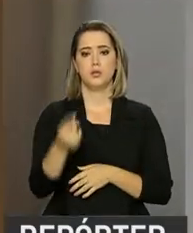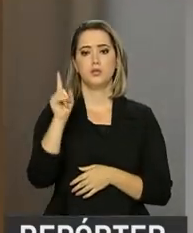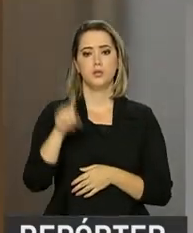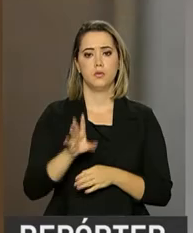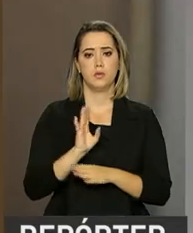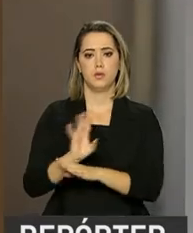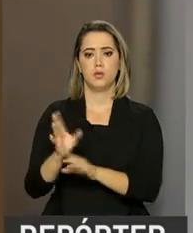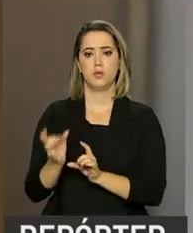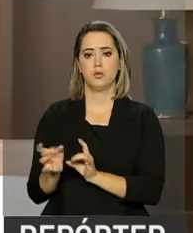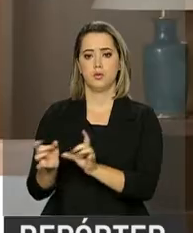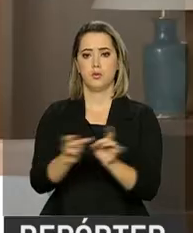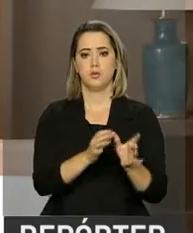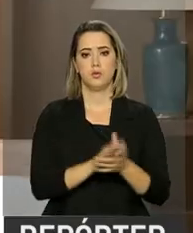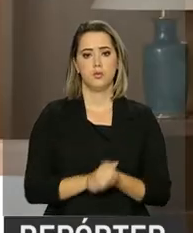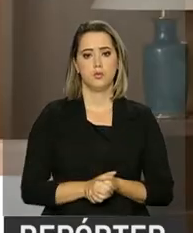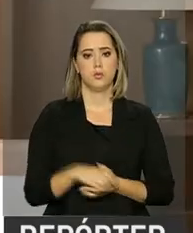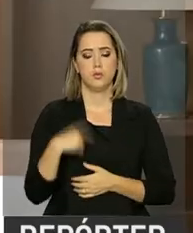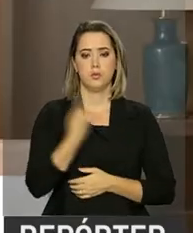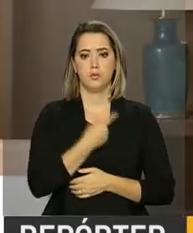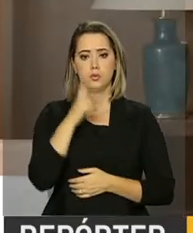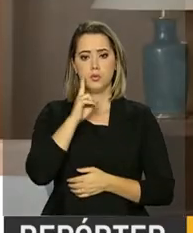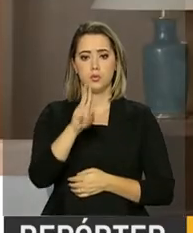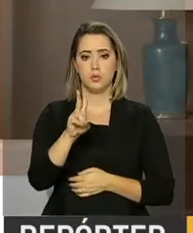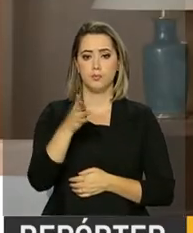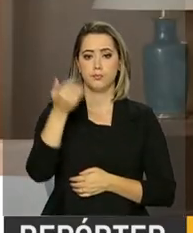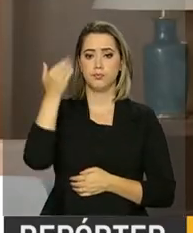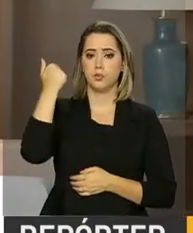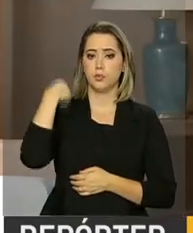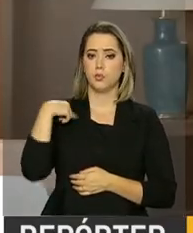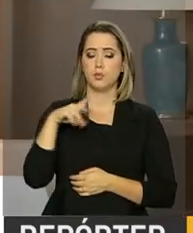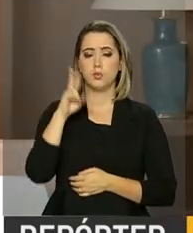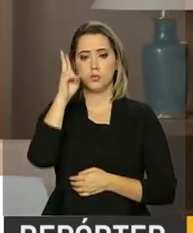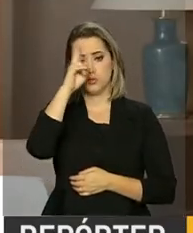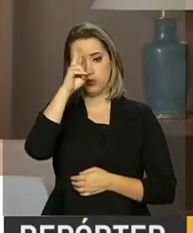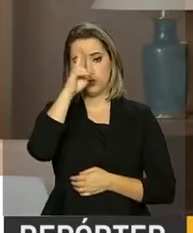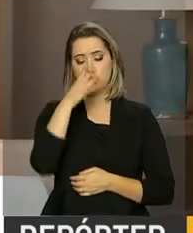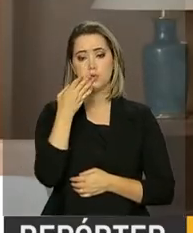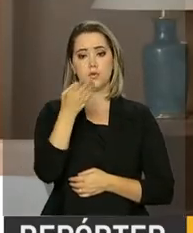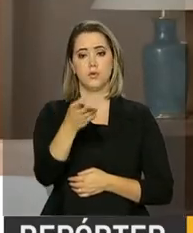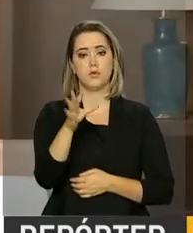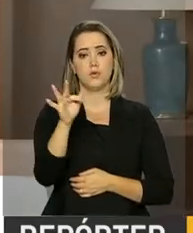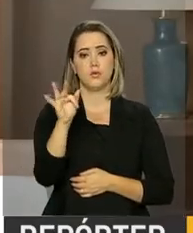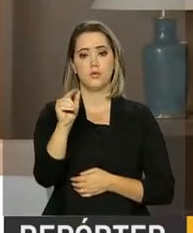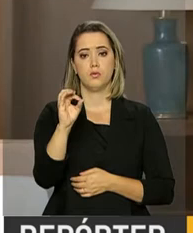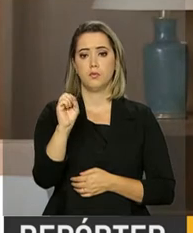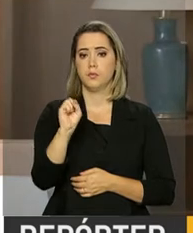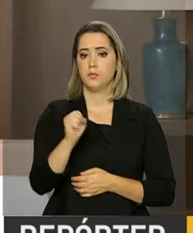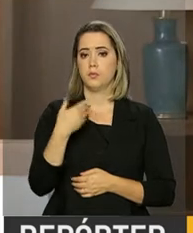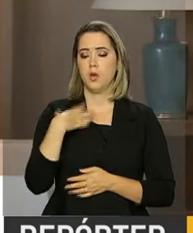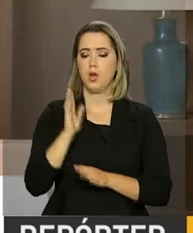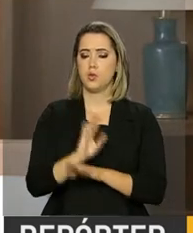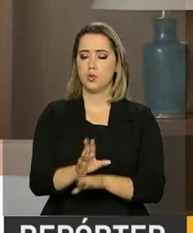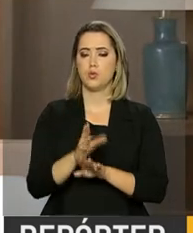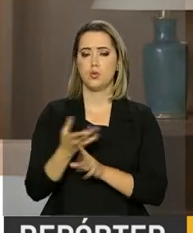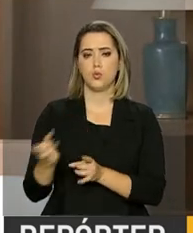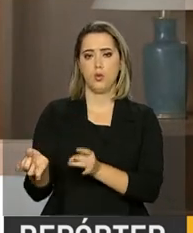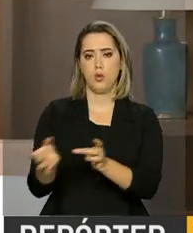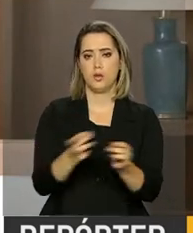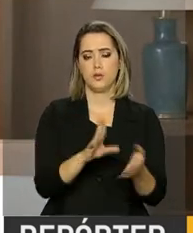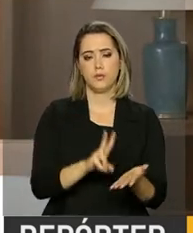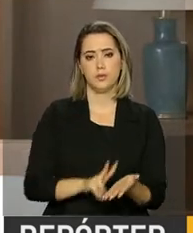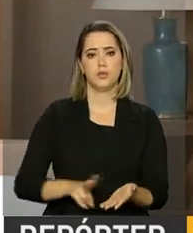nas vendas quando a gente olhar para trás daqui a alguns anos vai lembrar que o fgts de fato ajudou o varejo a se